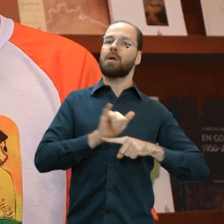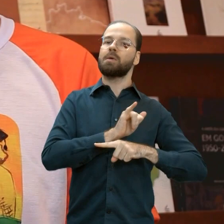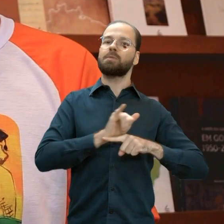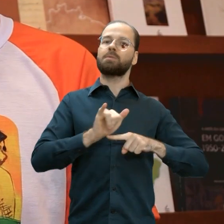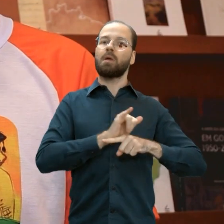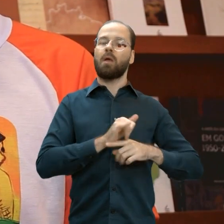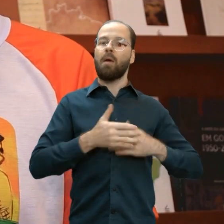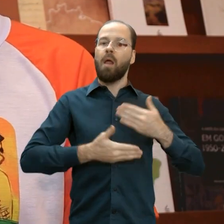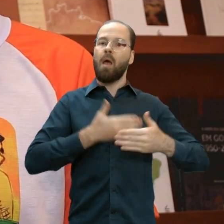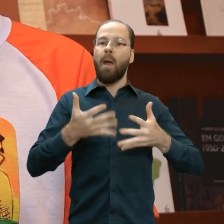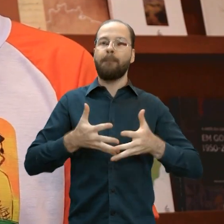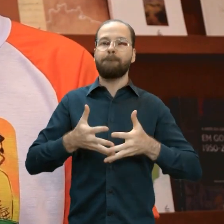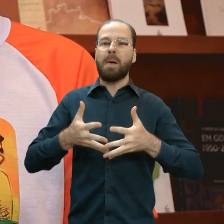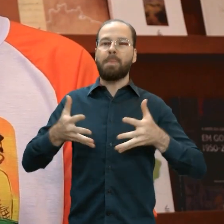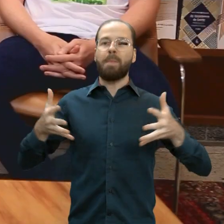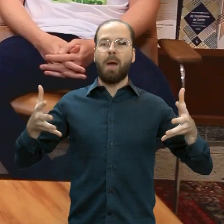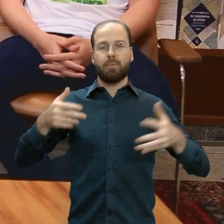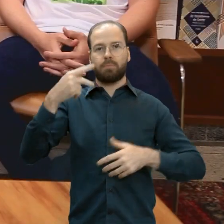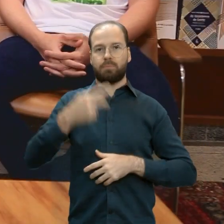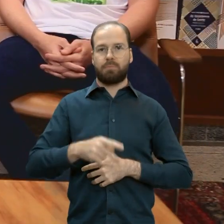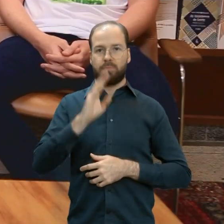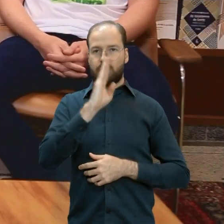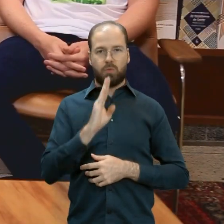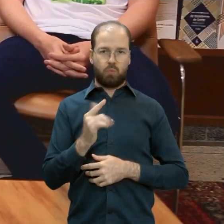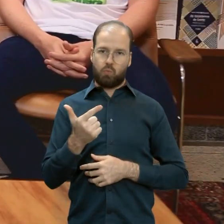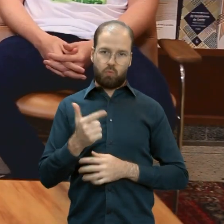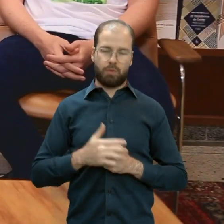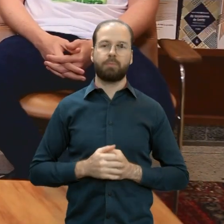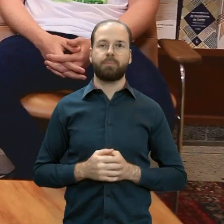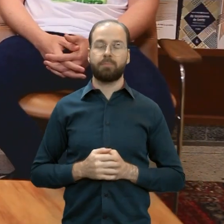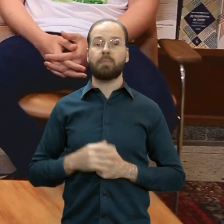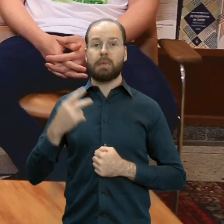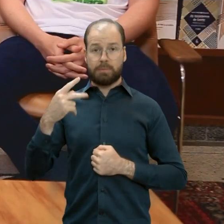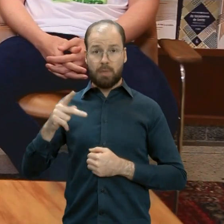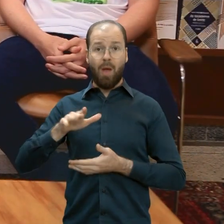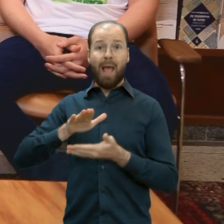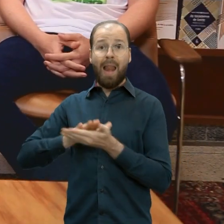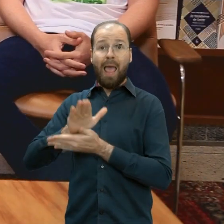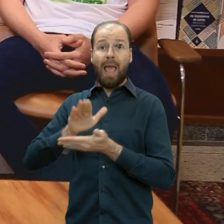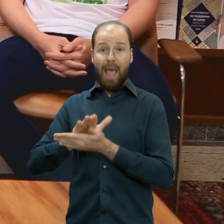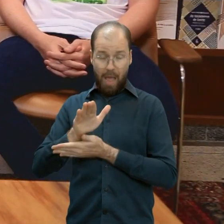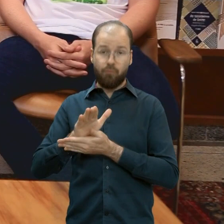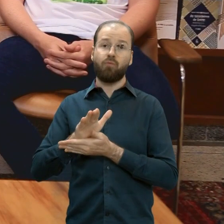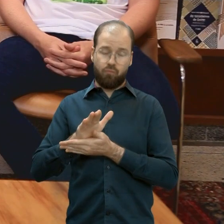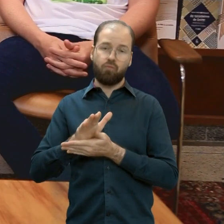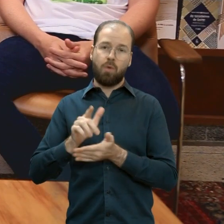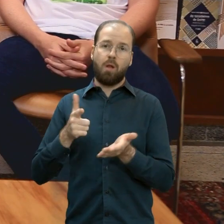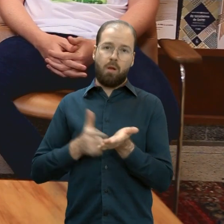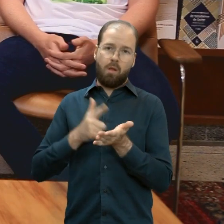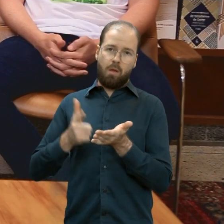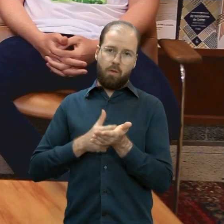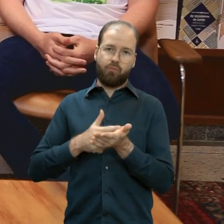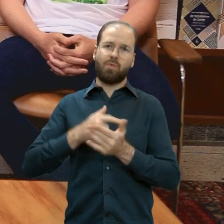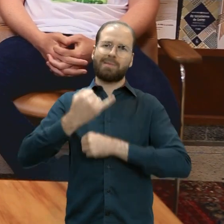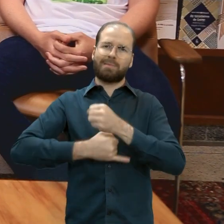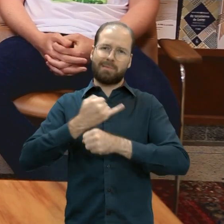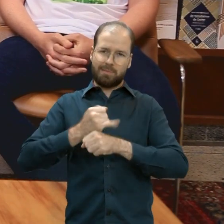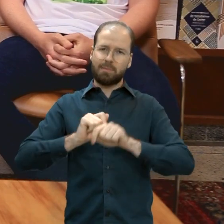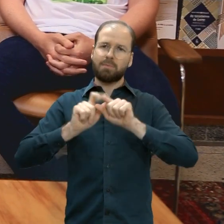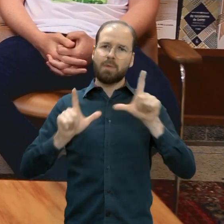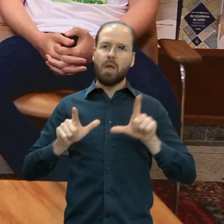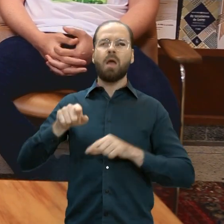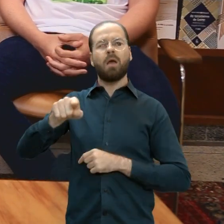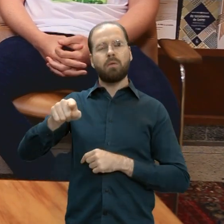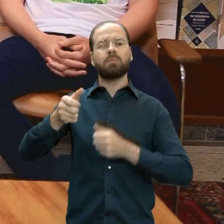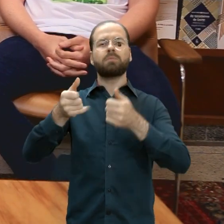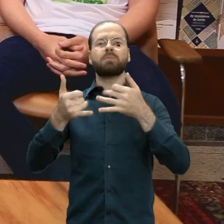setores industriais do agronegócio. Professor, e no seu e-book você fala também sobre a questão do desenvolvimento sustentável, né? E às